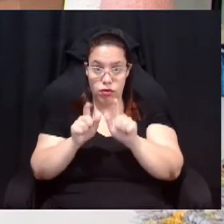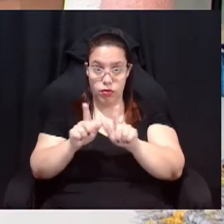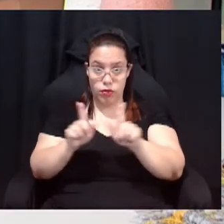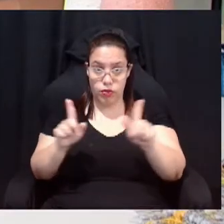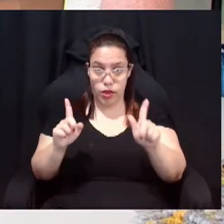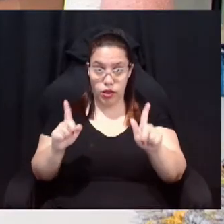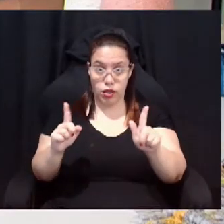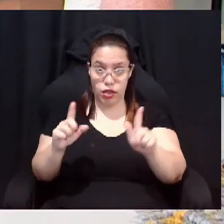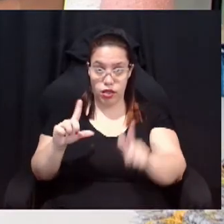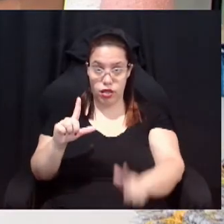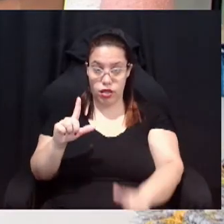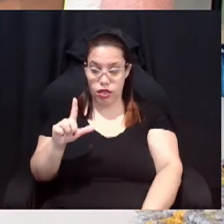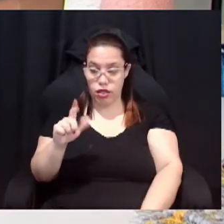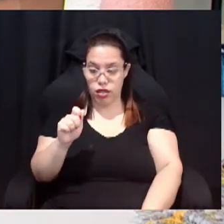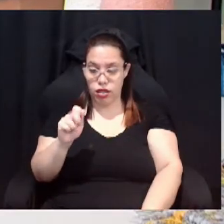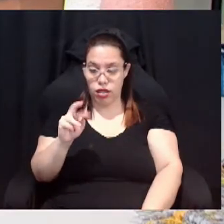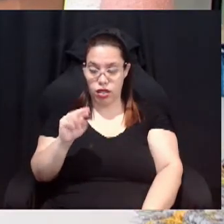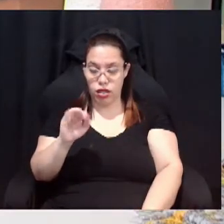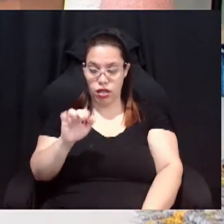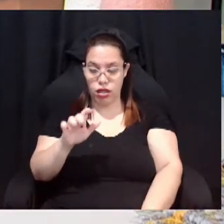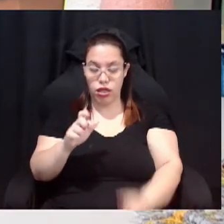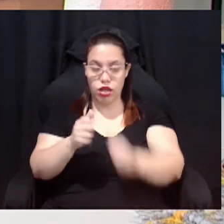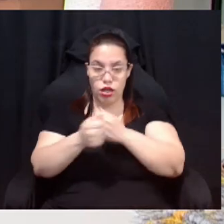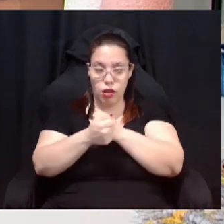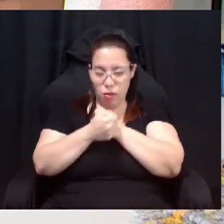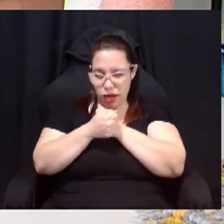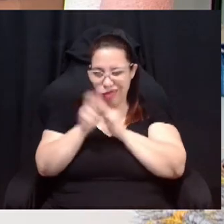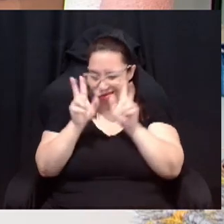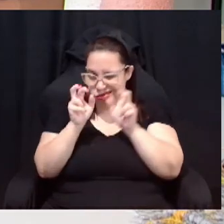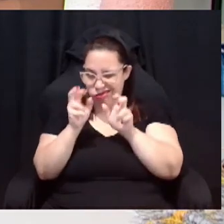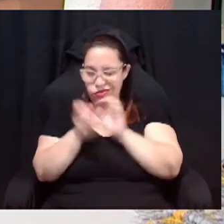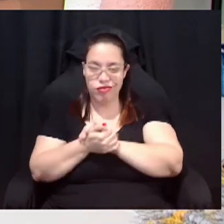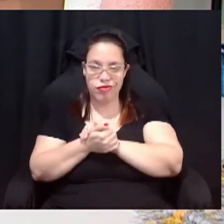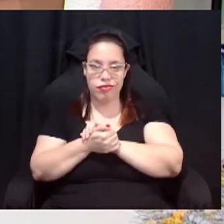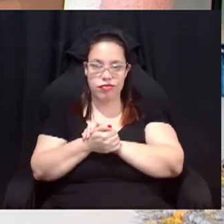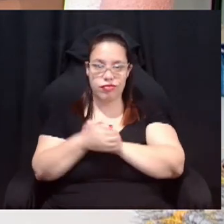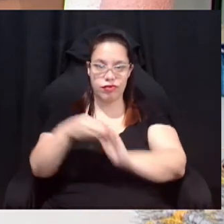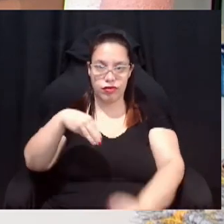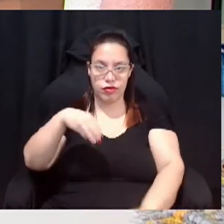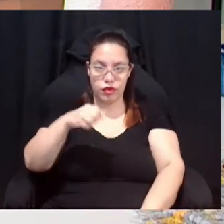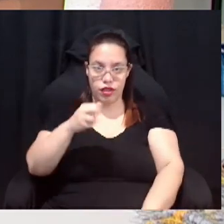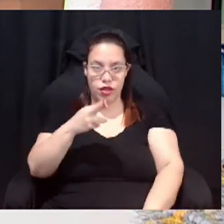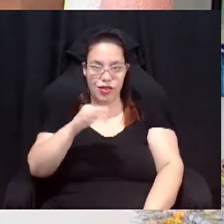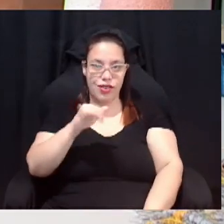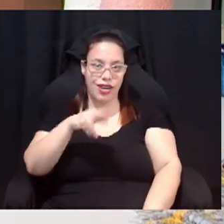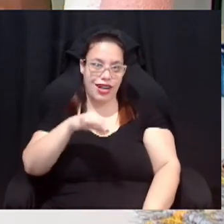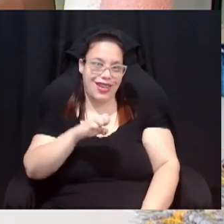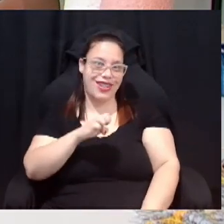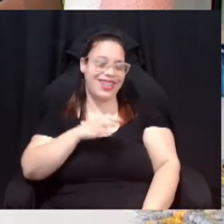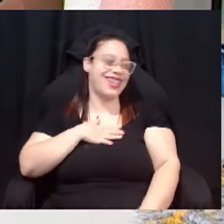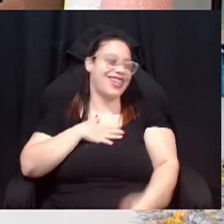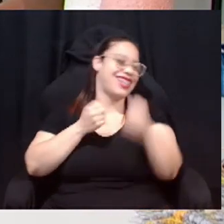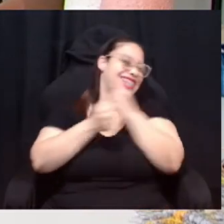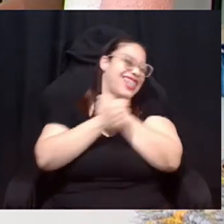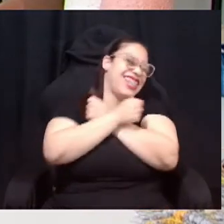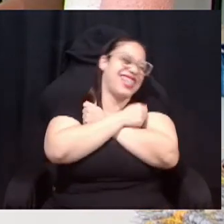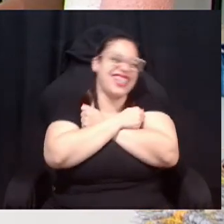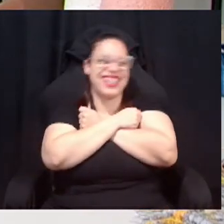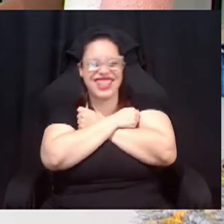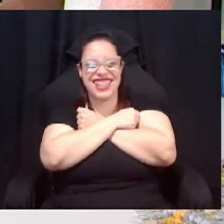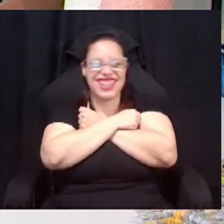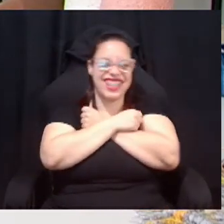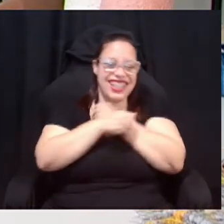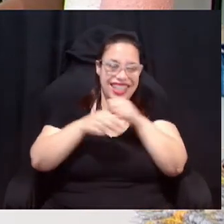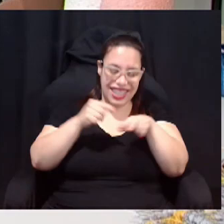bom. Lembre de dar um abracinho. Então o macramê é meio caloroso na minha aula, assim, o abraço, tem a perninha,